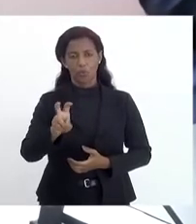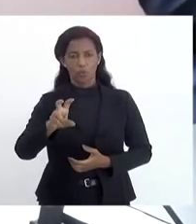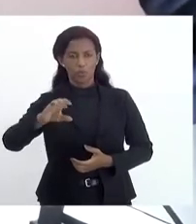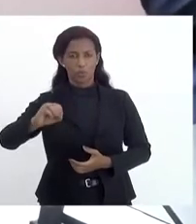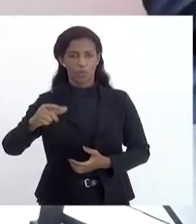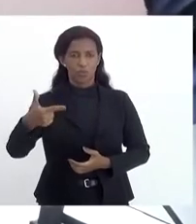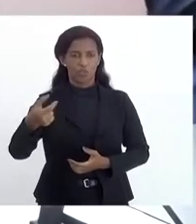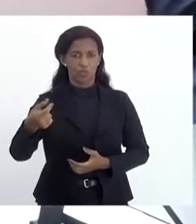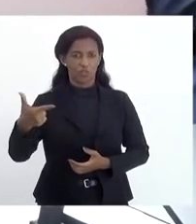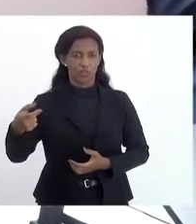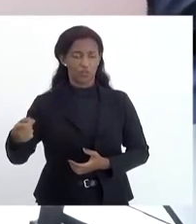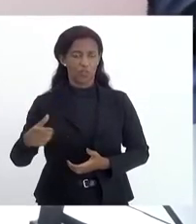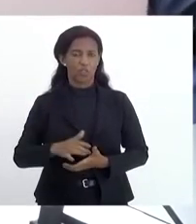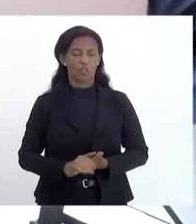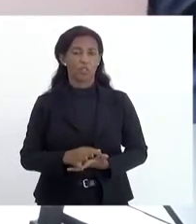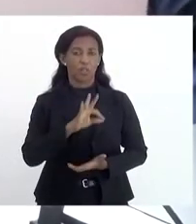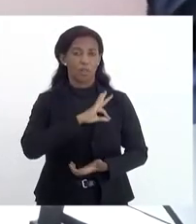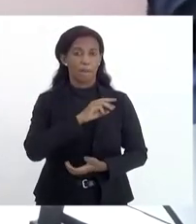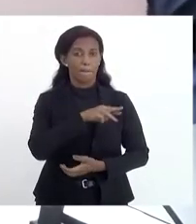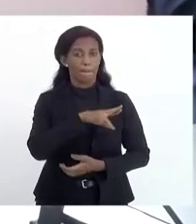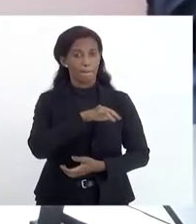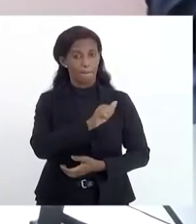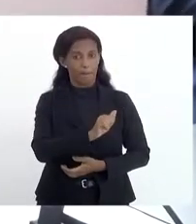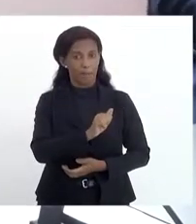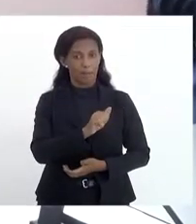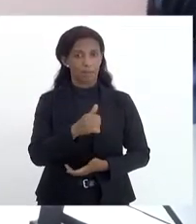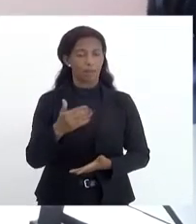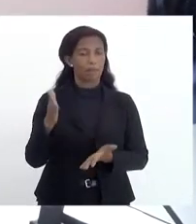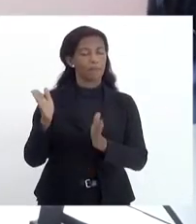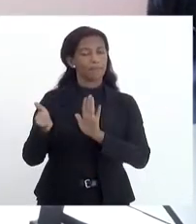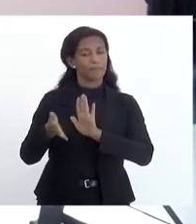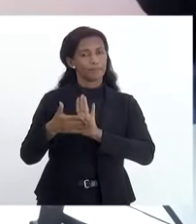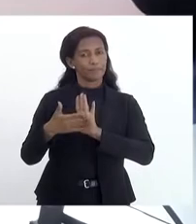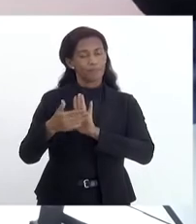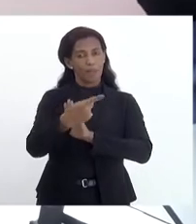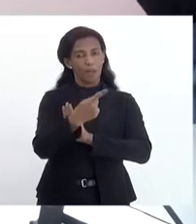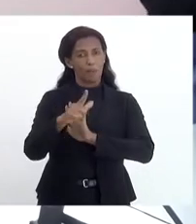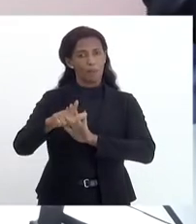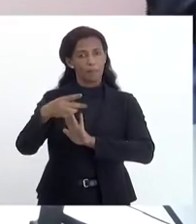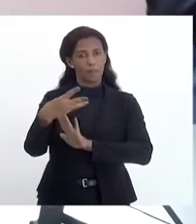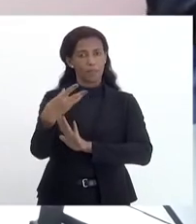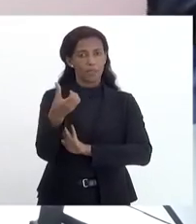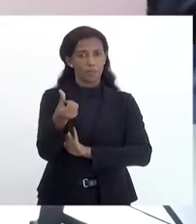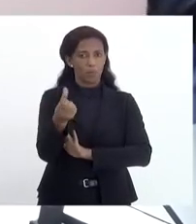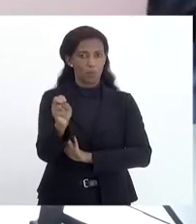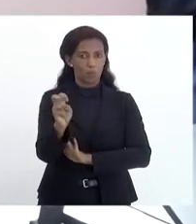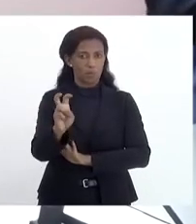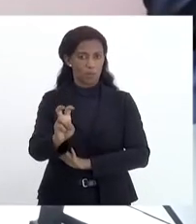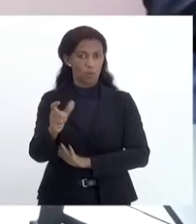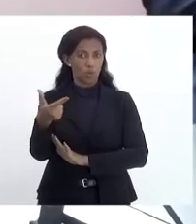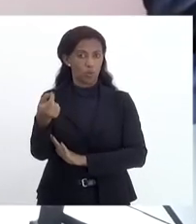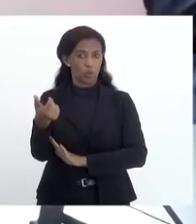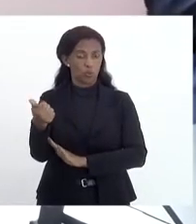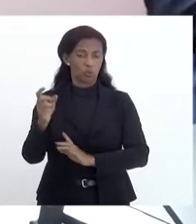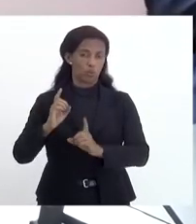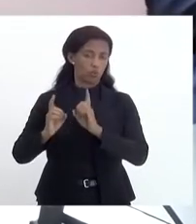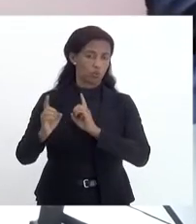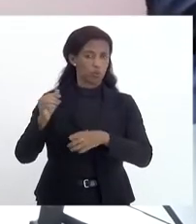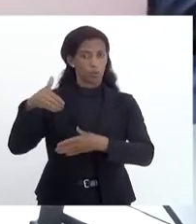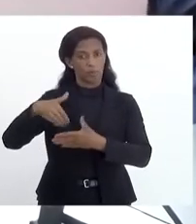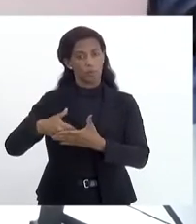2850, 2020, autoria deputada Marta Rocha, parecer pela anexação ao PL 3685 de 17. Em discussão e